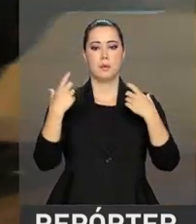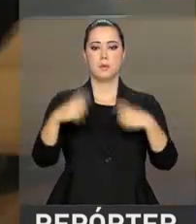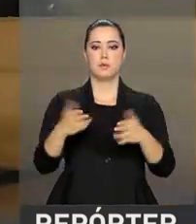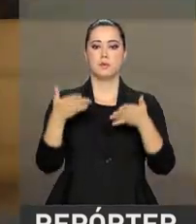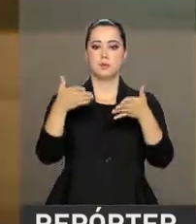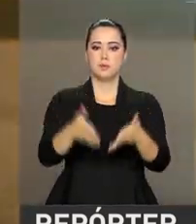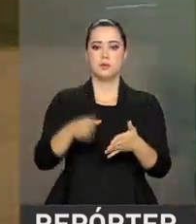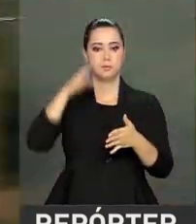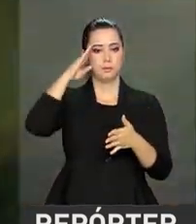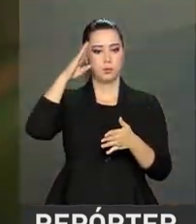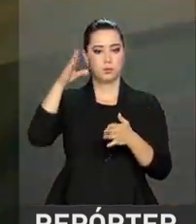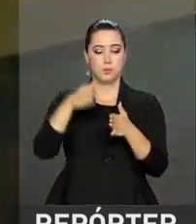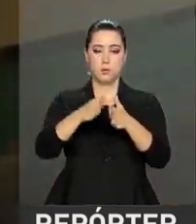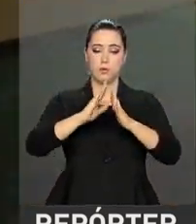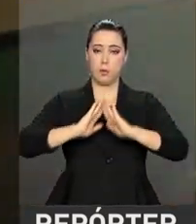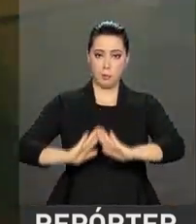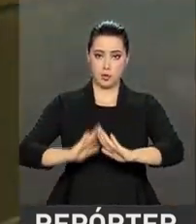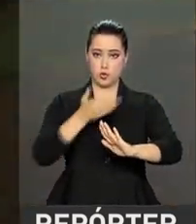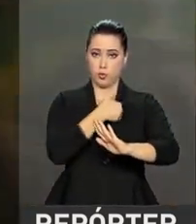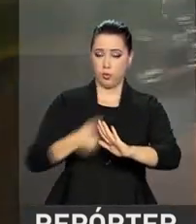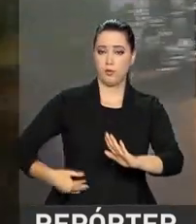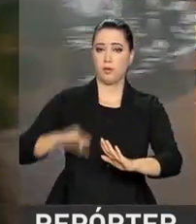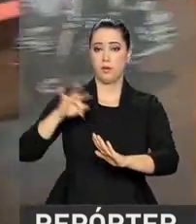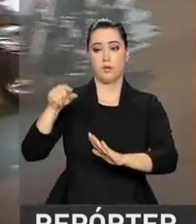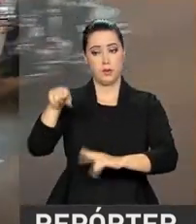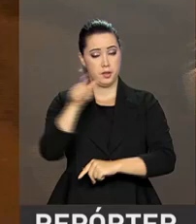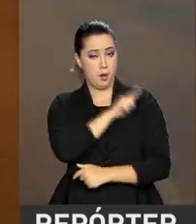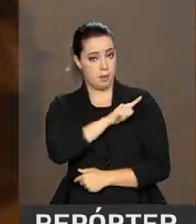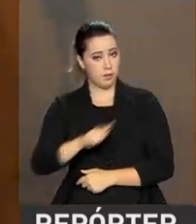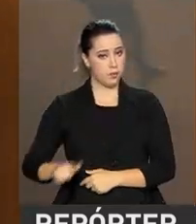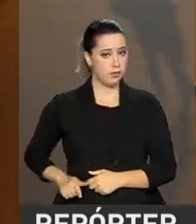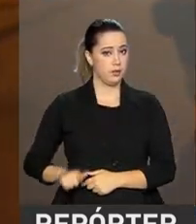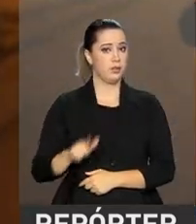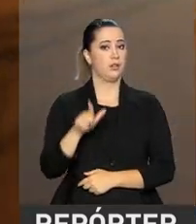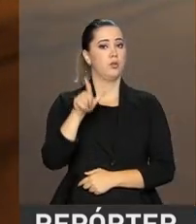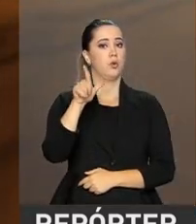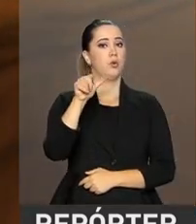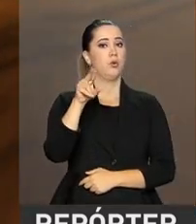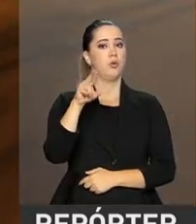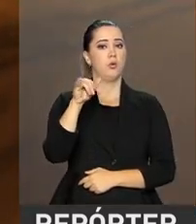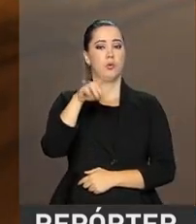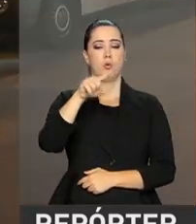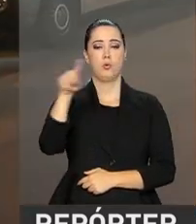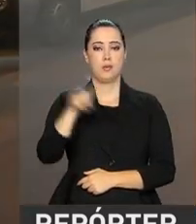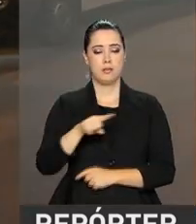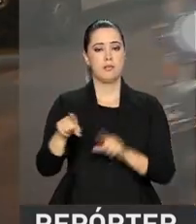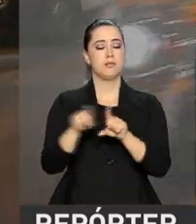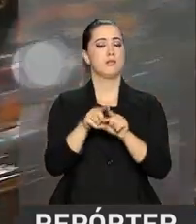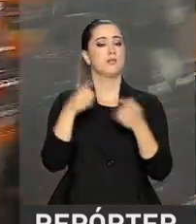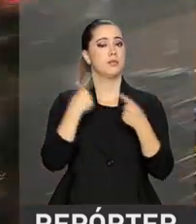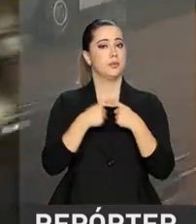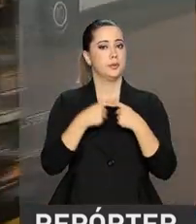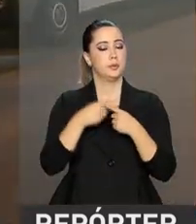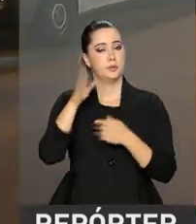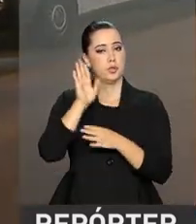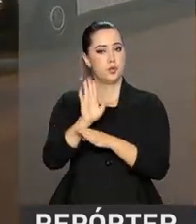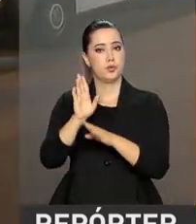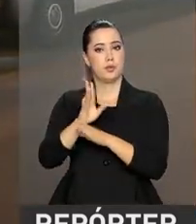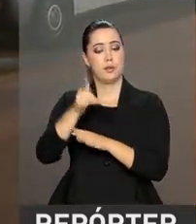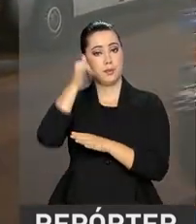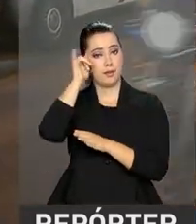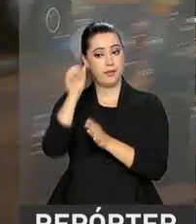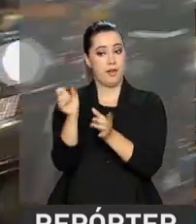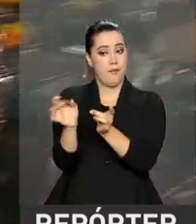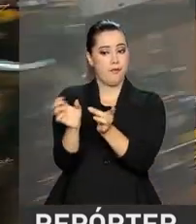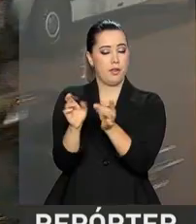rocinha foi pedido ao governo federal pelo governador do rio de janeiro luiz fernando pezão para ajudar no combate ao tráfico de drogas durante a operação